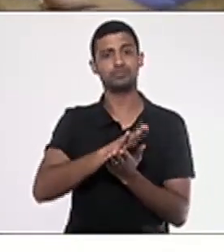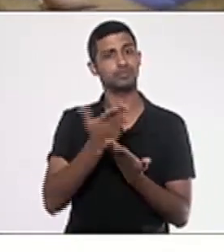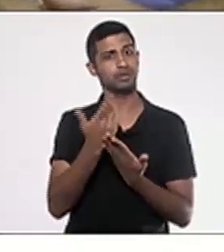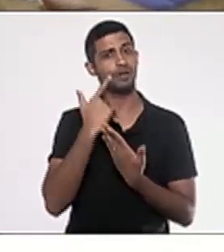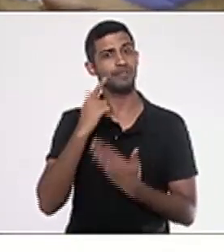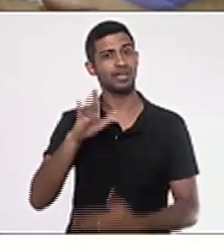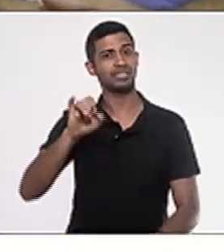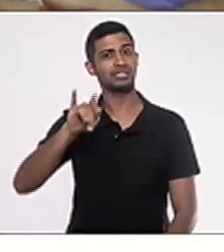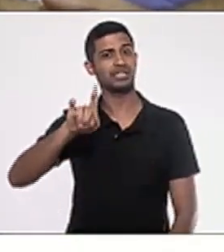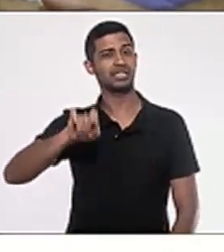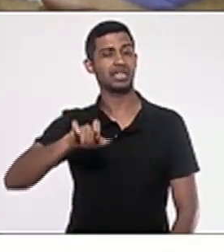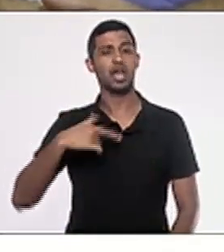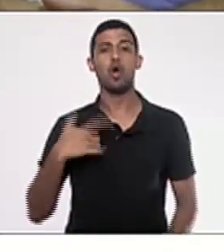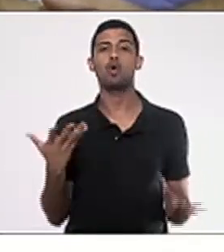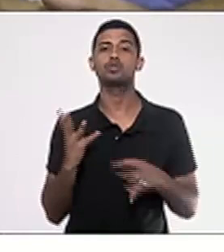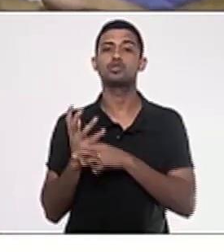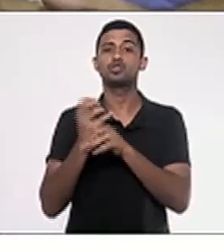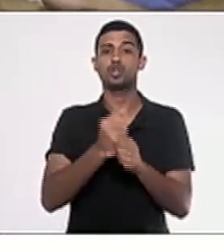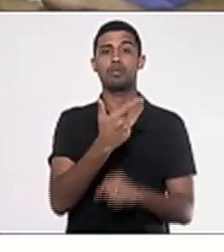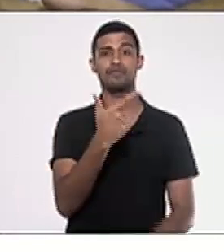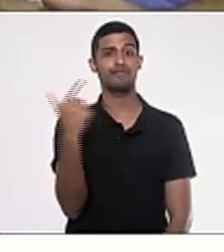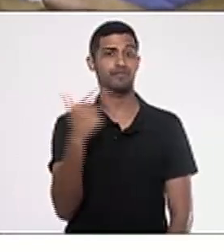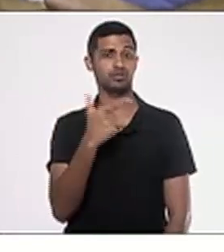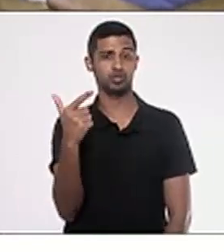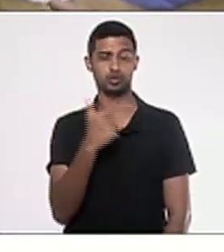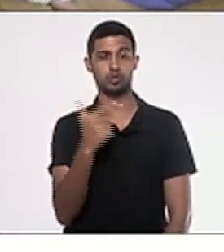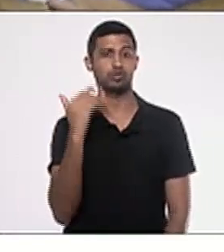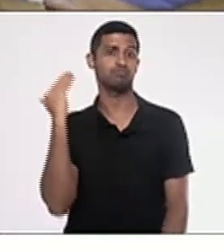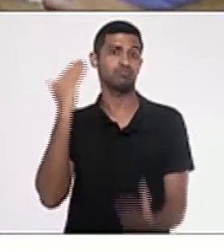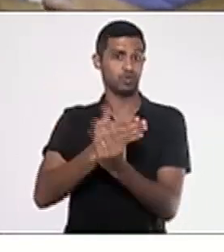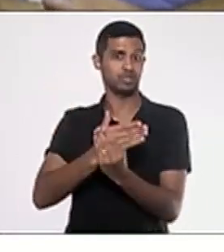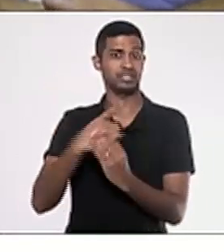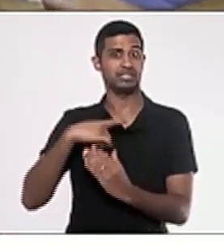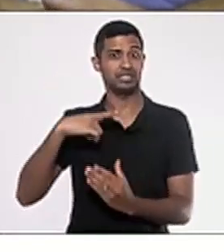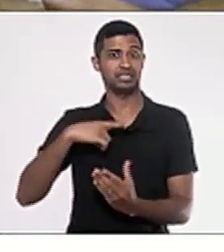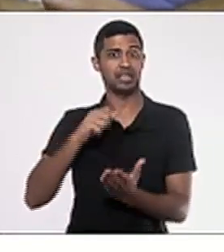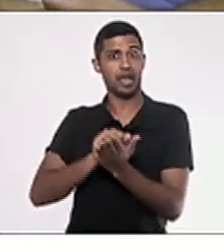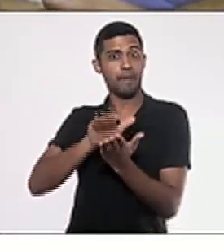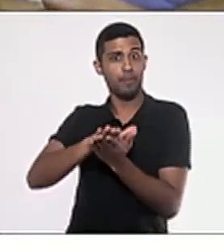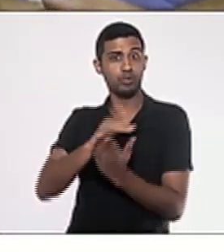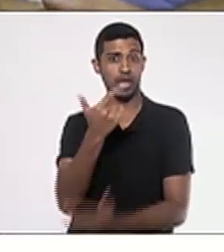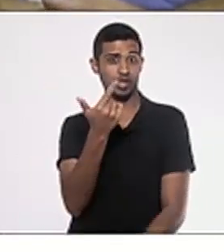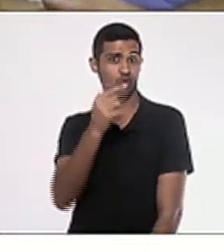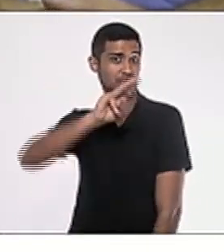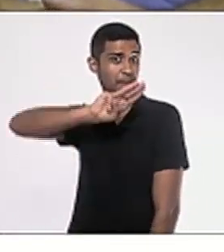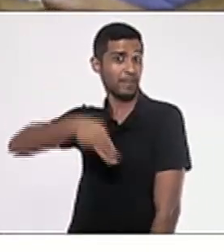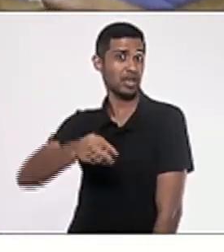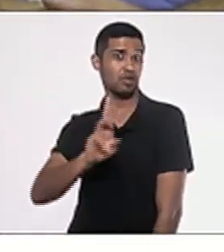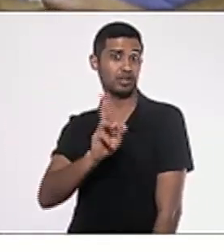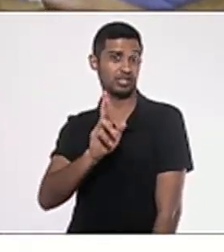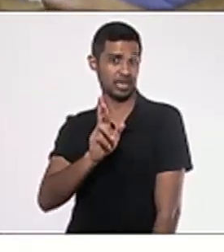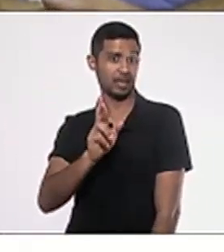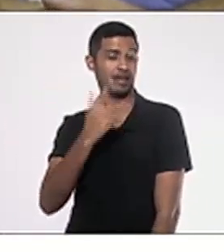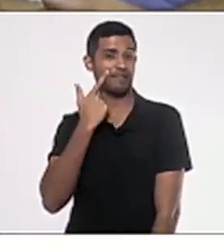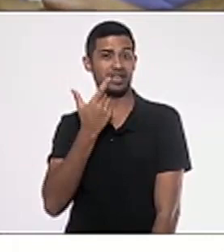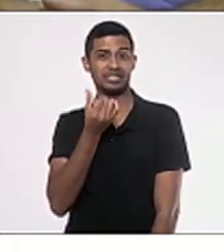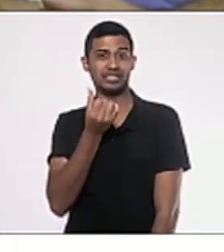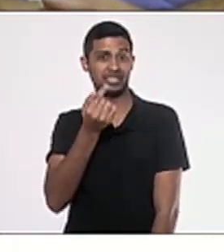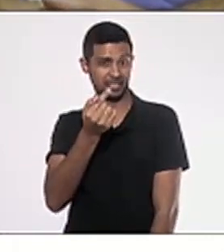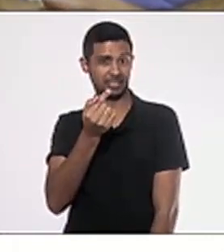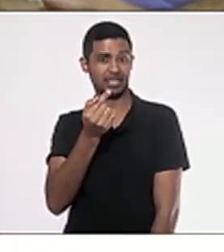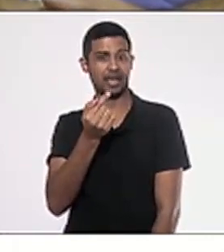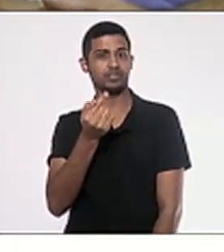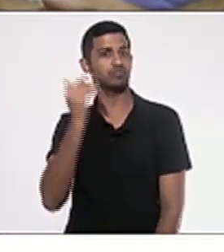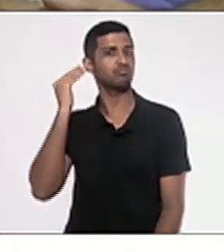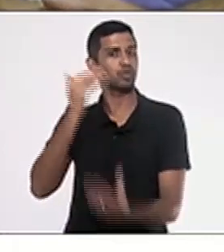nós temos 22 processos que já apontam uma multa de 12 milhões de reais, 67 processos já inscritos